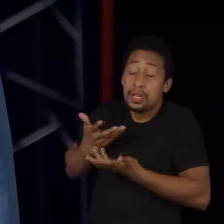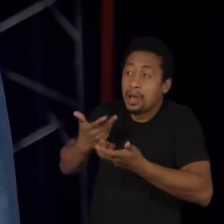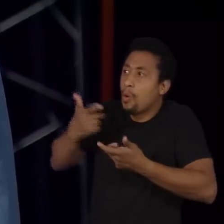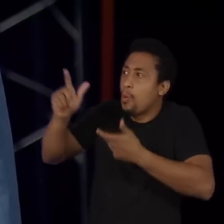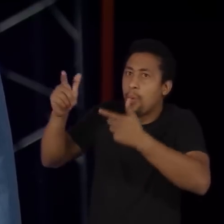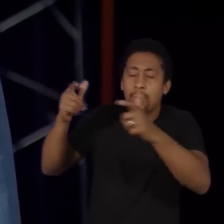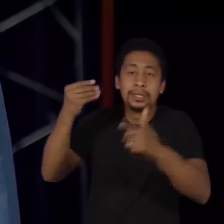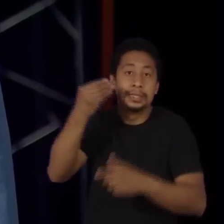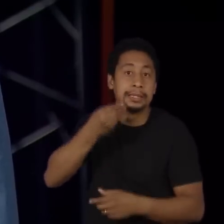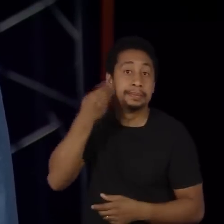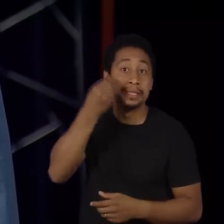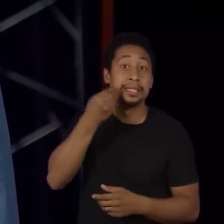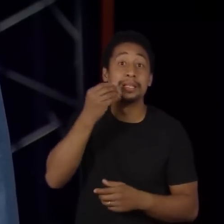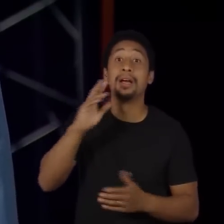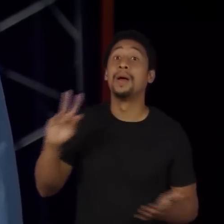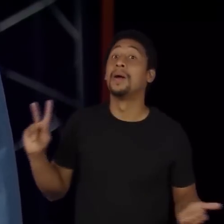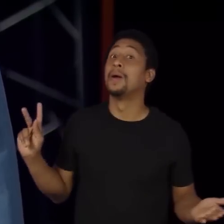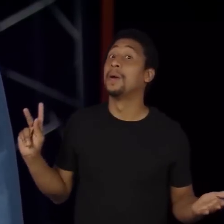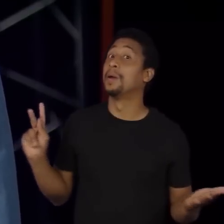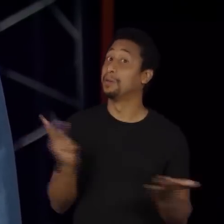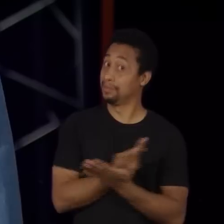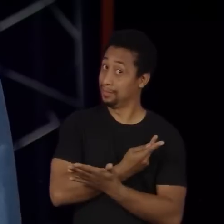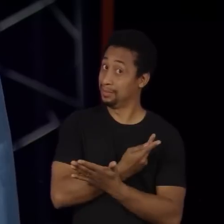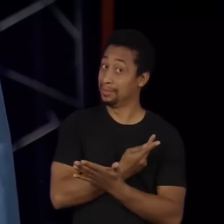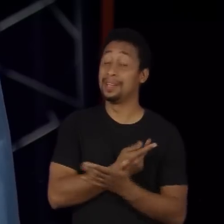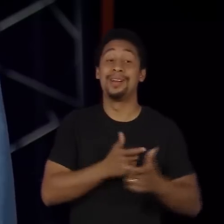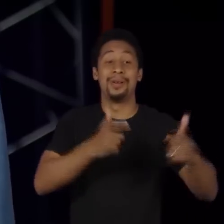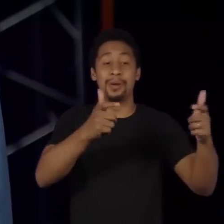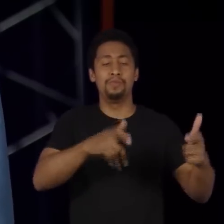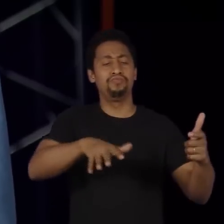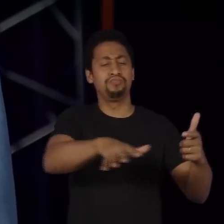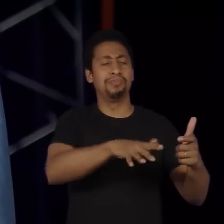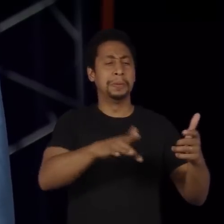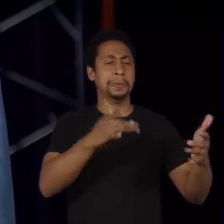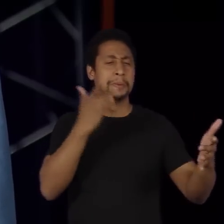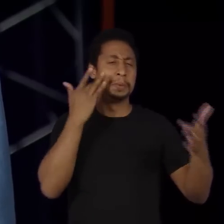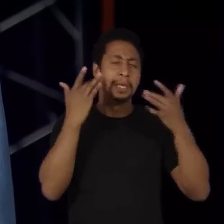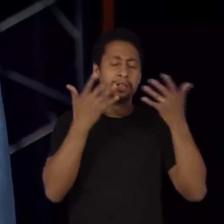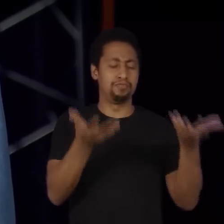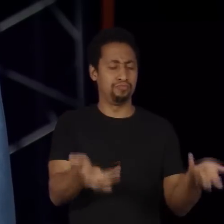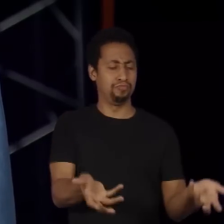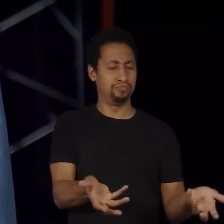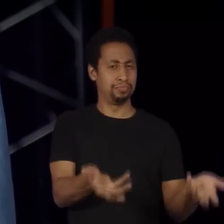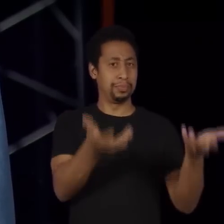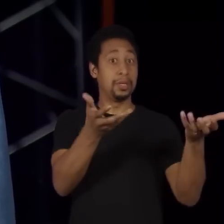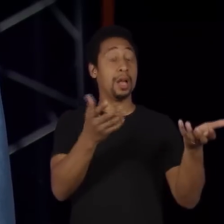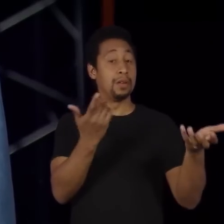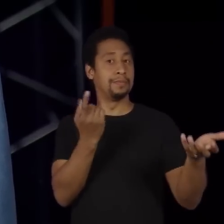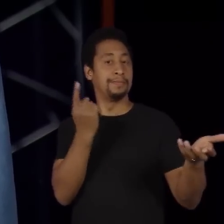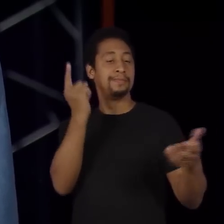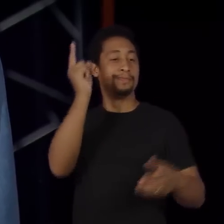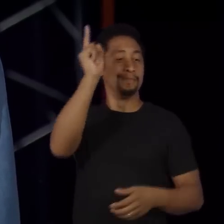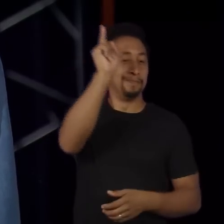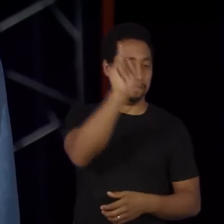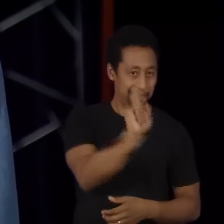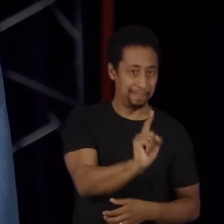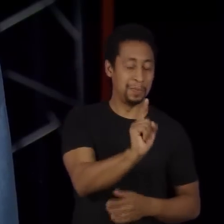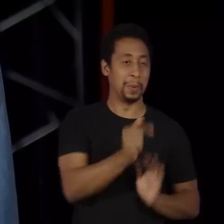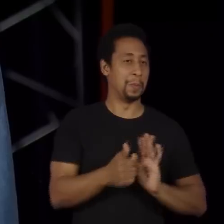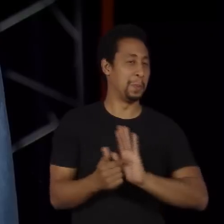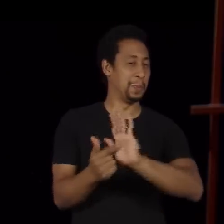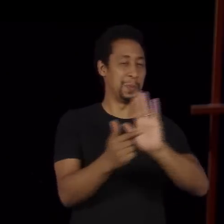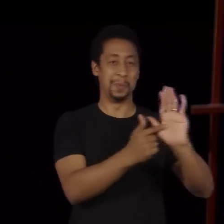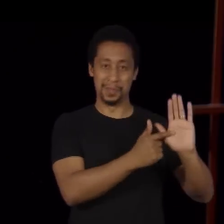iria encontrar nos subterrâneos e nos palcos mais nobres os espaços ideais para exercer a sua